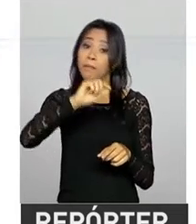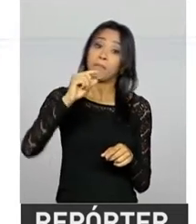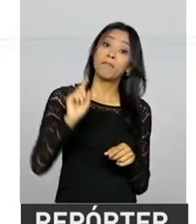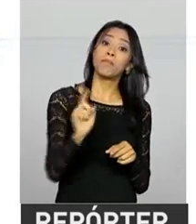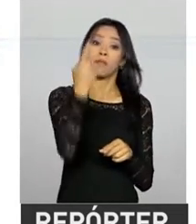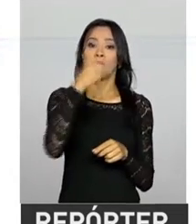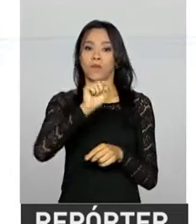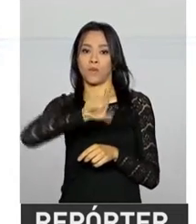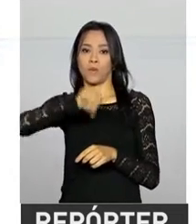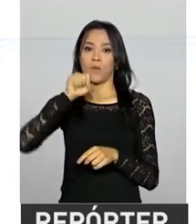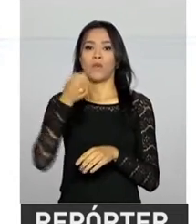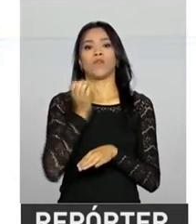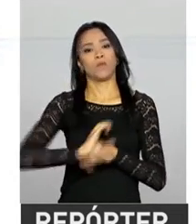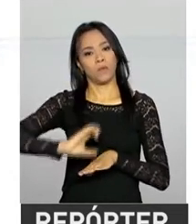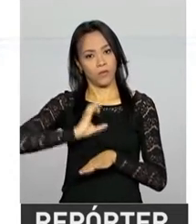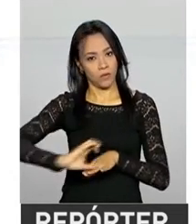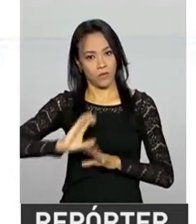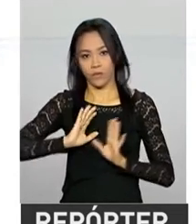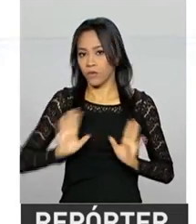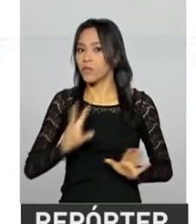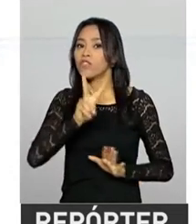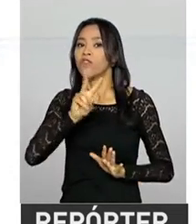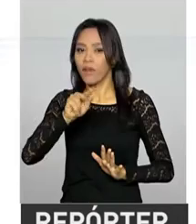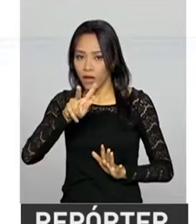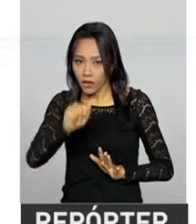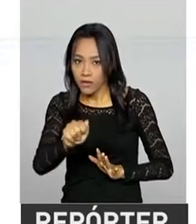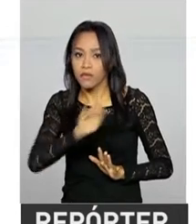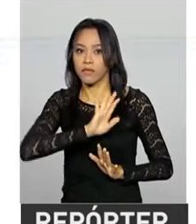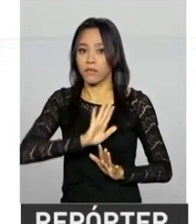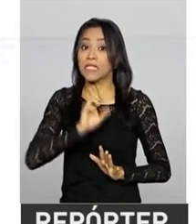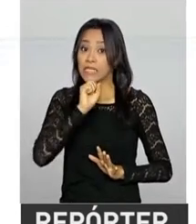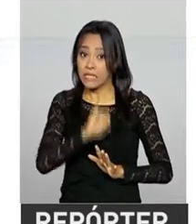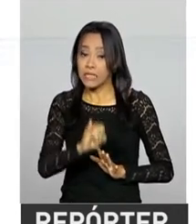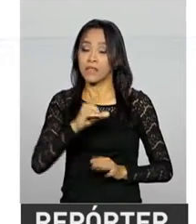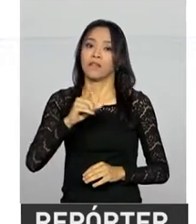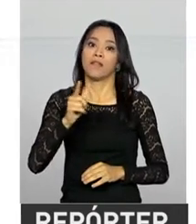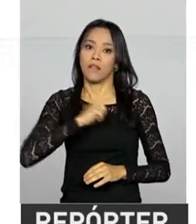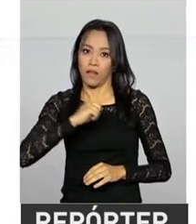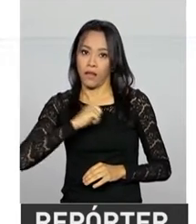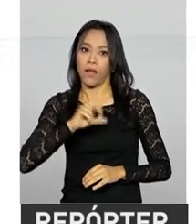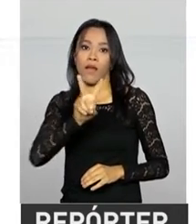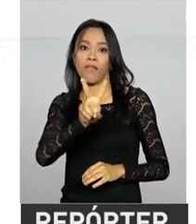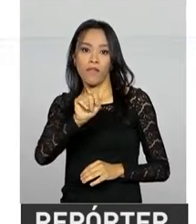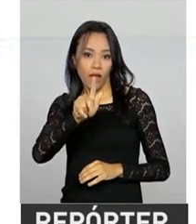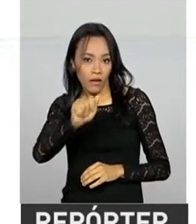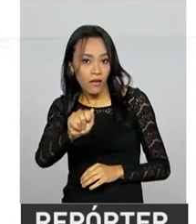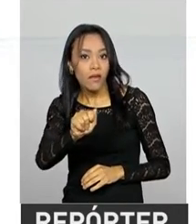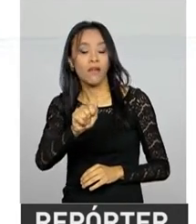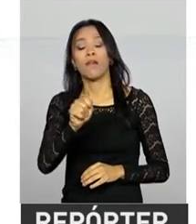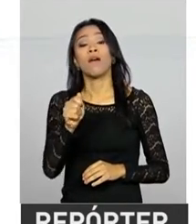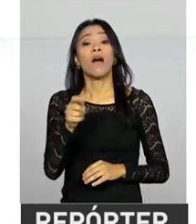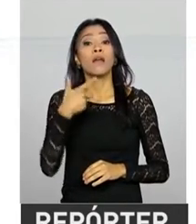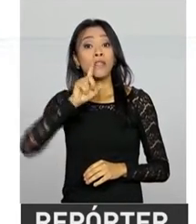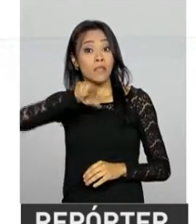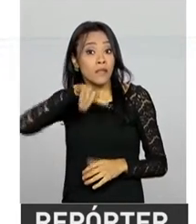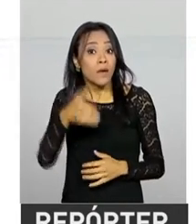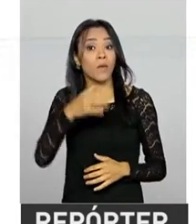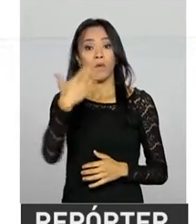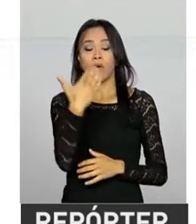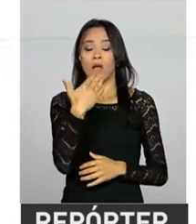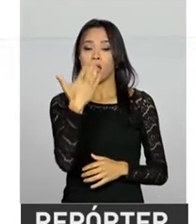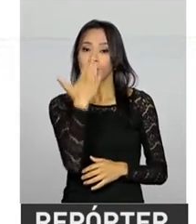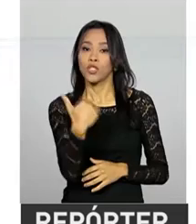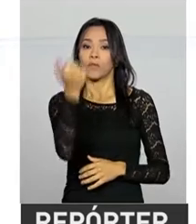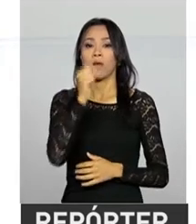opção de curso a primeira opção de vaga do candidato e se houver então vaga disponível a convocação da matrícula